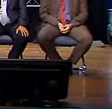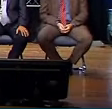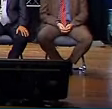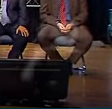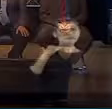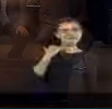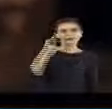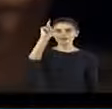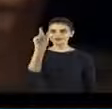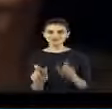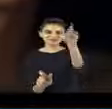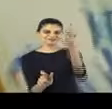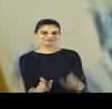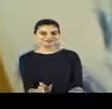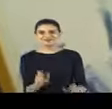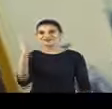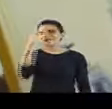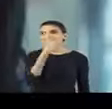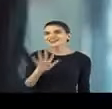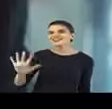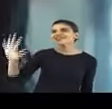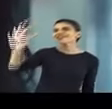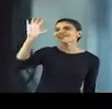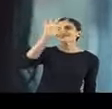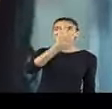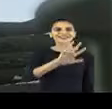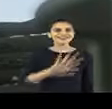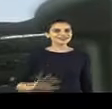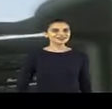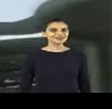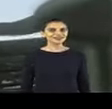O banco de todos os